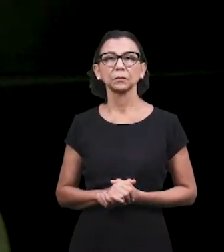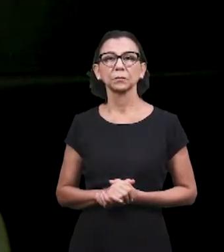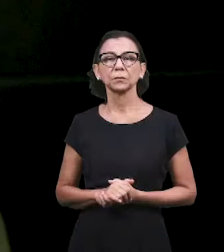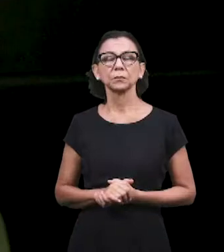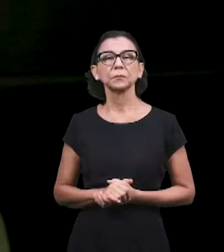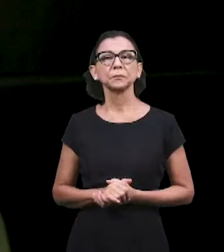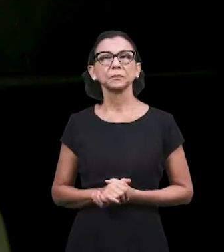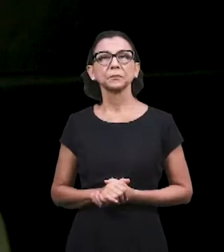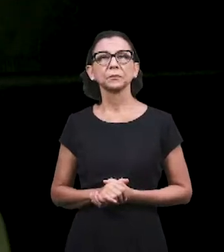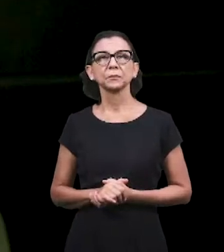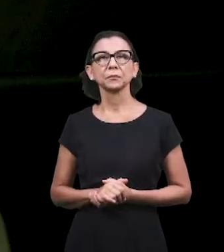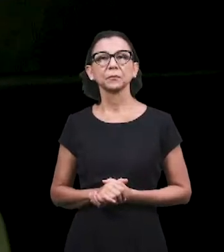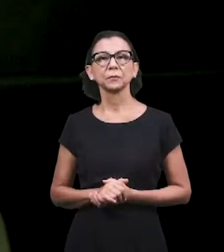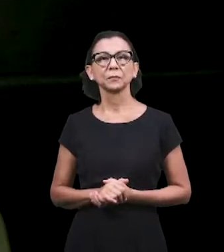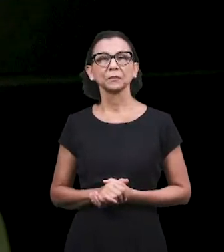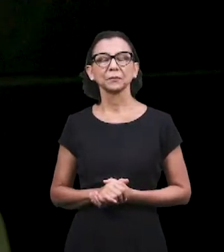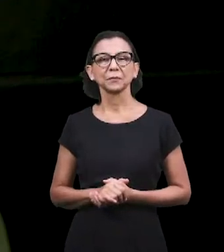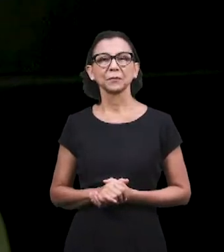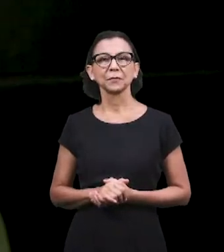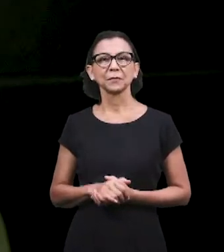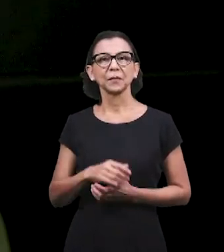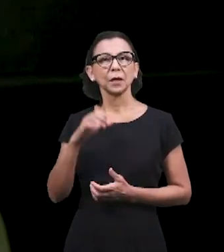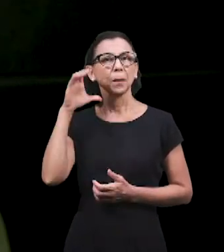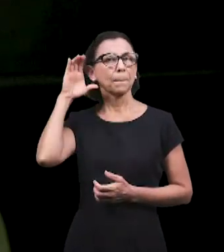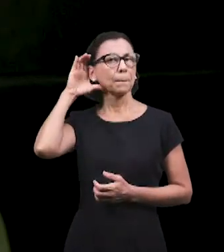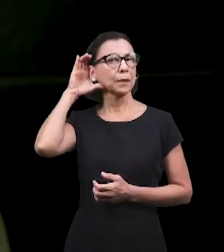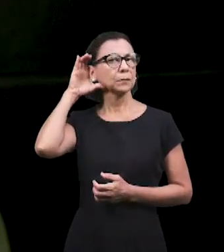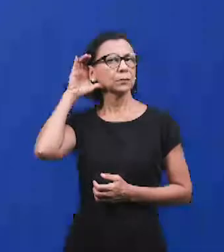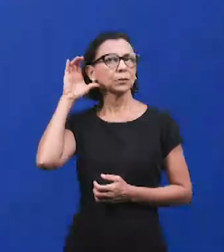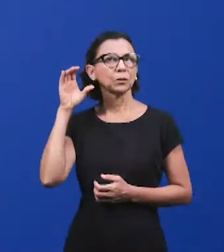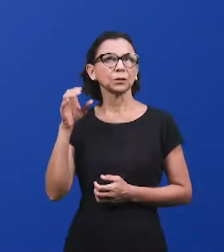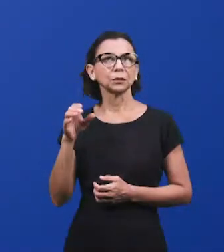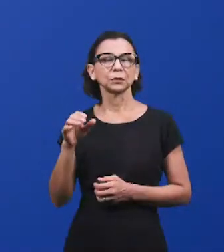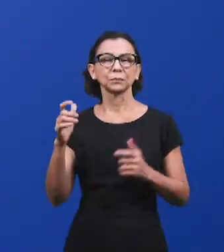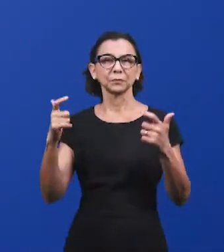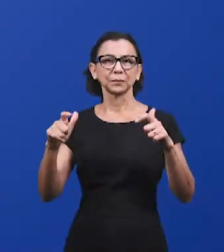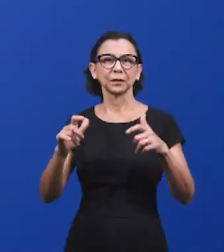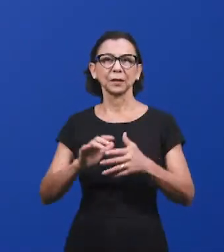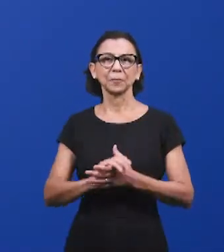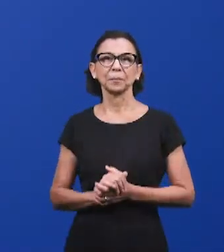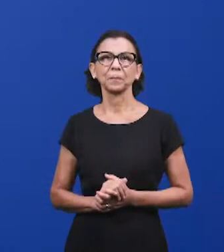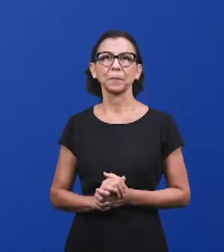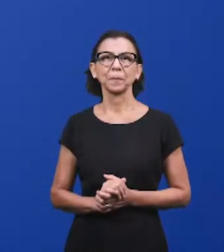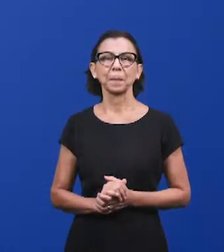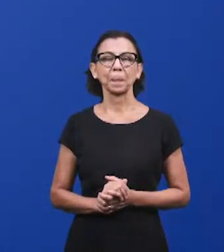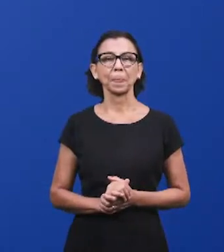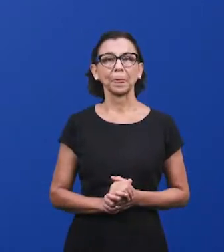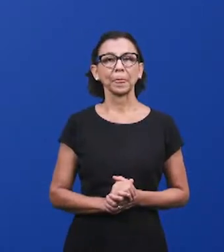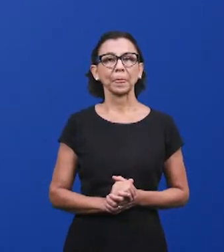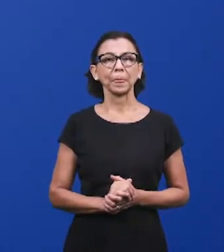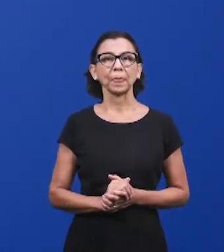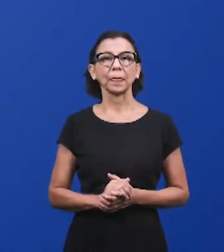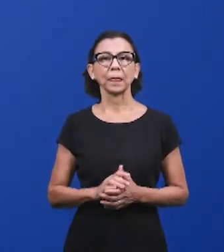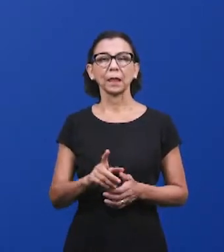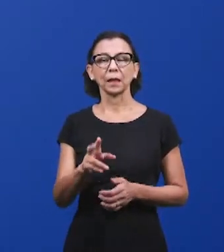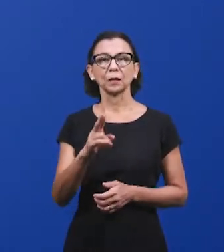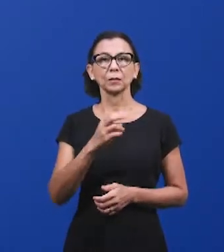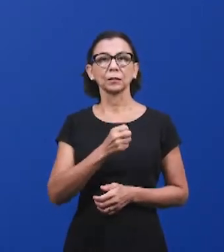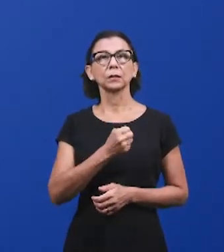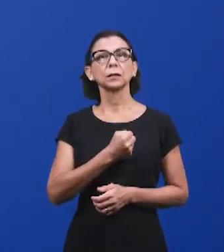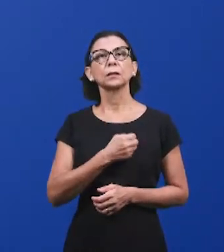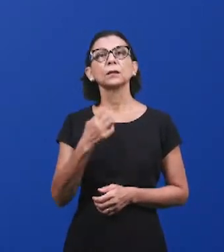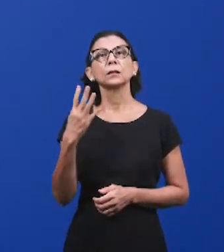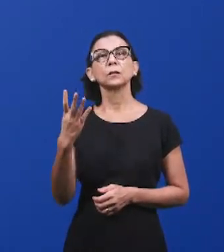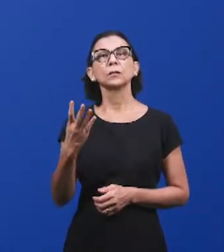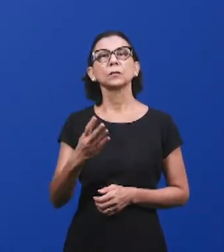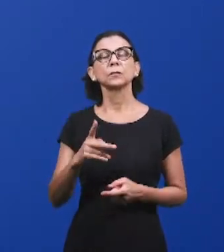Irmã Fernanda, a paz do Senhor Jesus, irmã, pode falar. A paz, Senhor. Respondendo à questão número 4, em quais versículos se